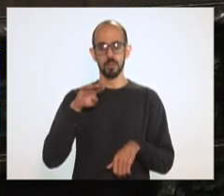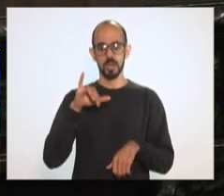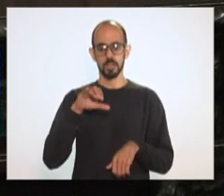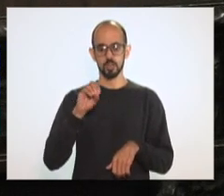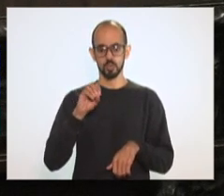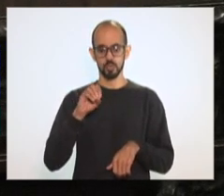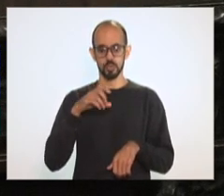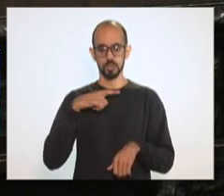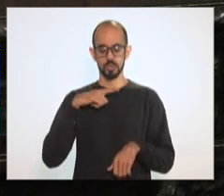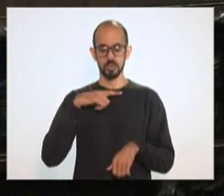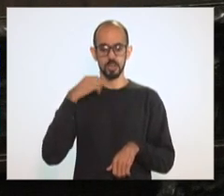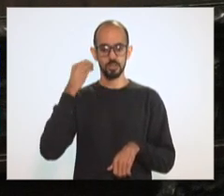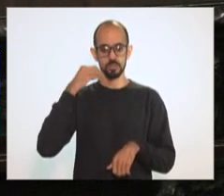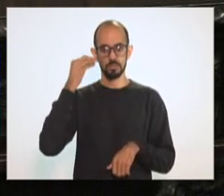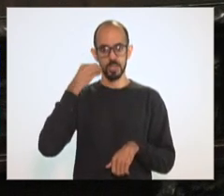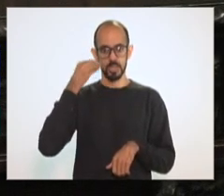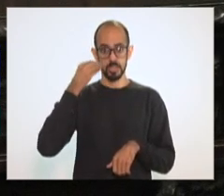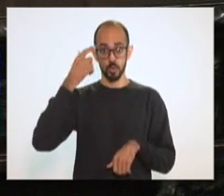experiência inclusive internacional.